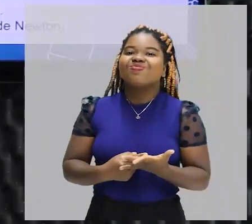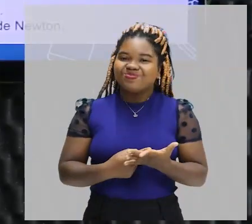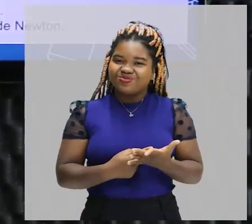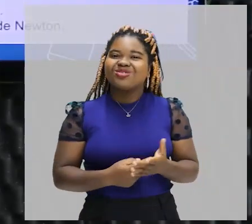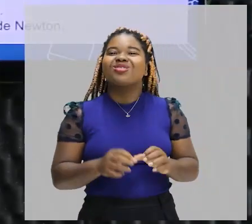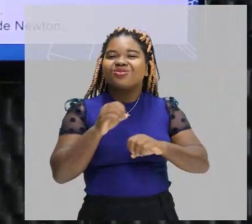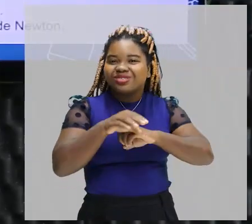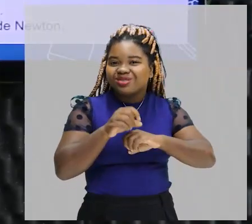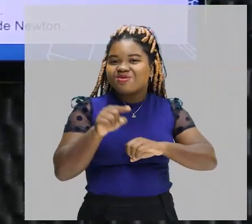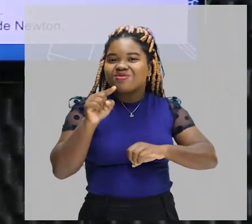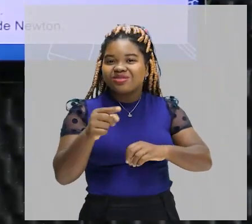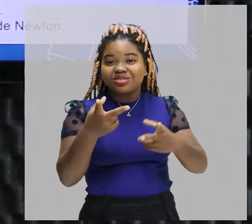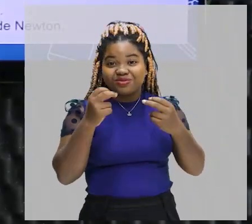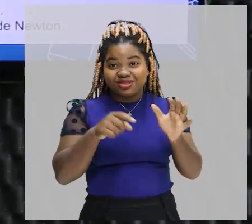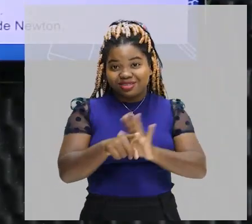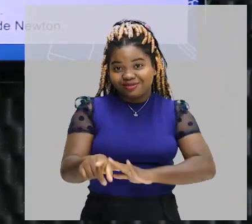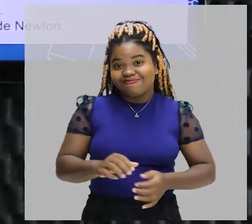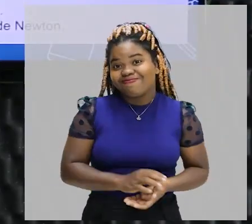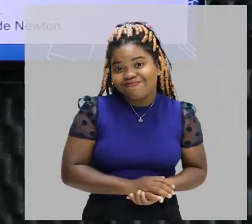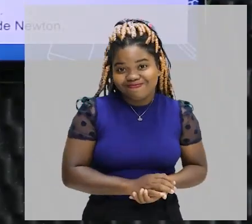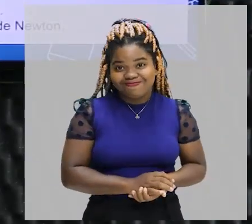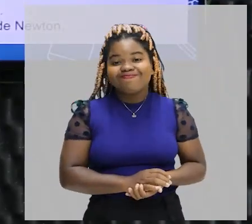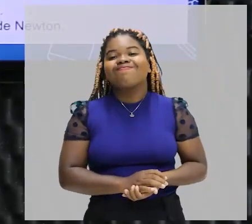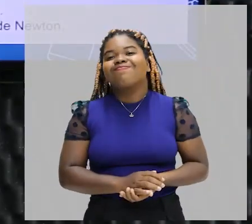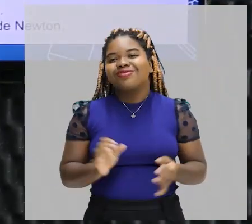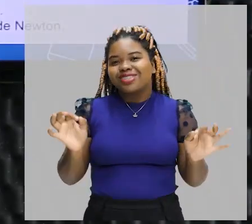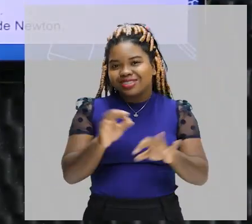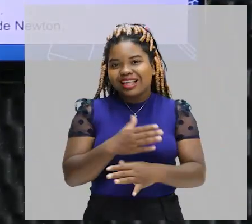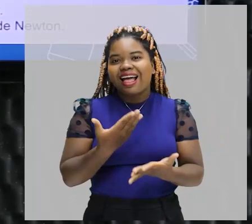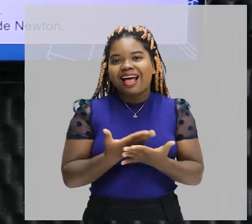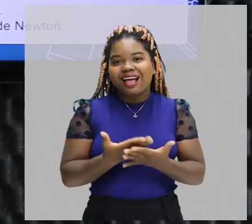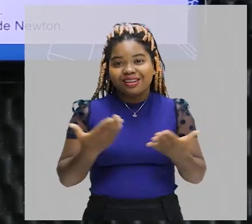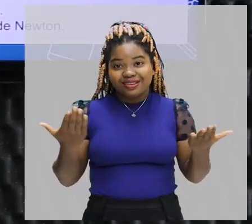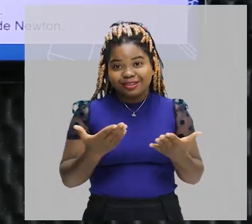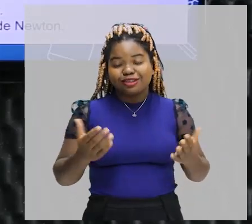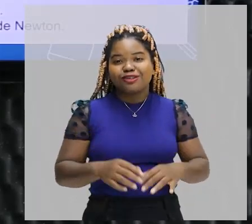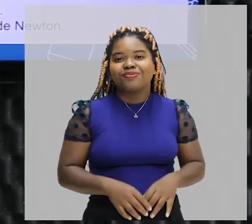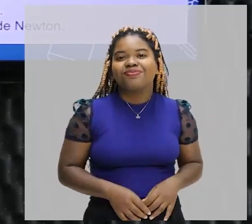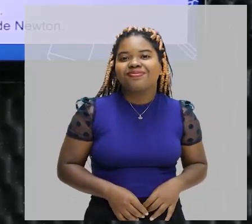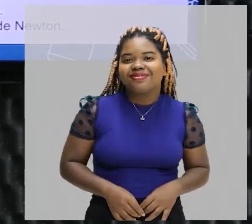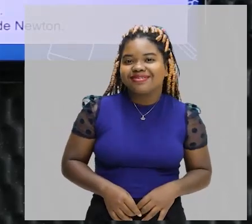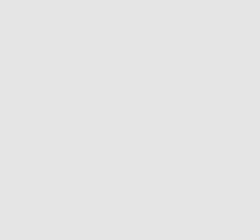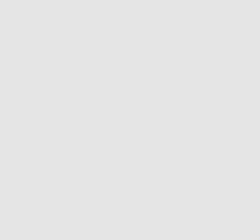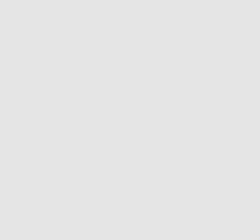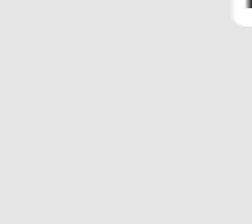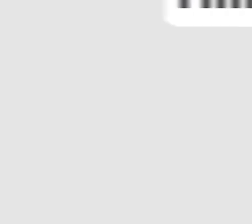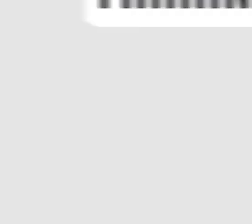aí a dica para vocês analisarem essa questão. Com essa questão nós finalizamos a aula de hoje e até a próxima.